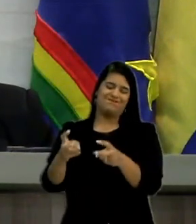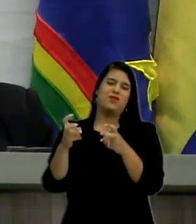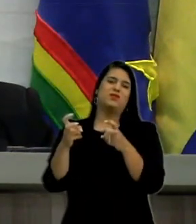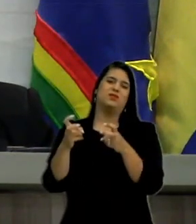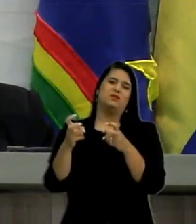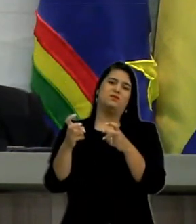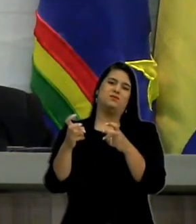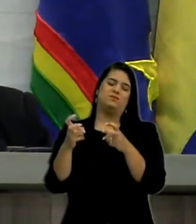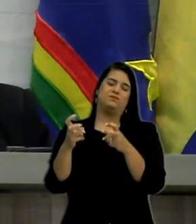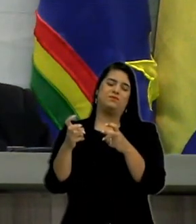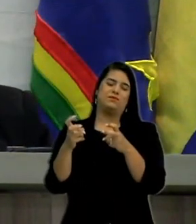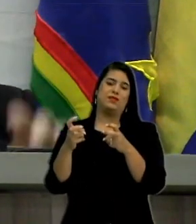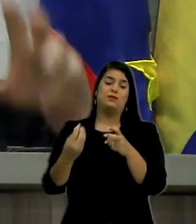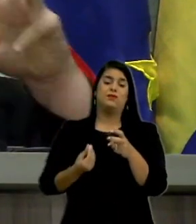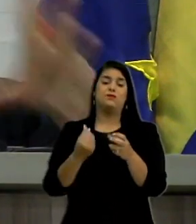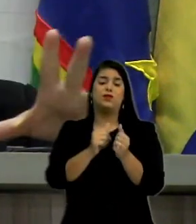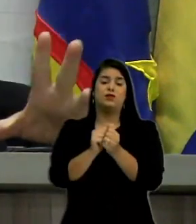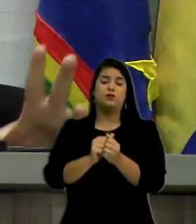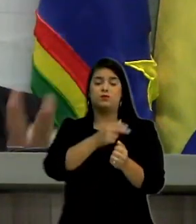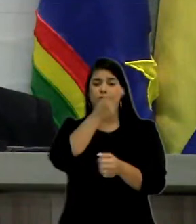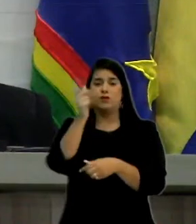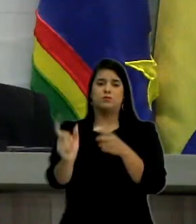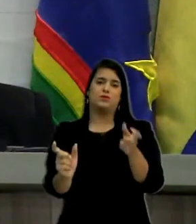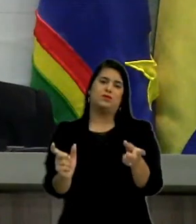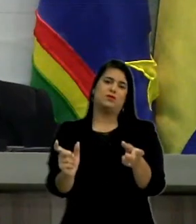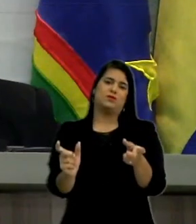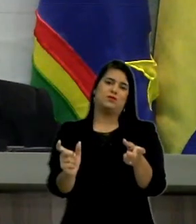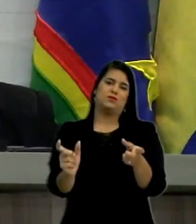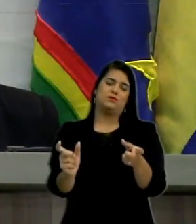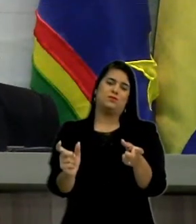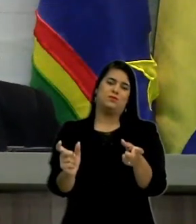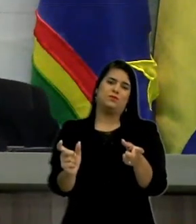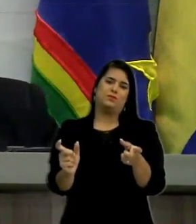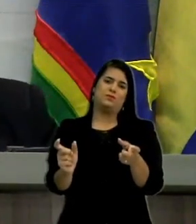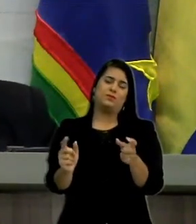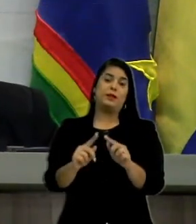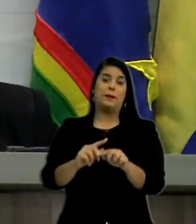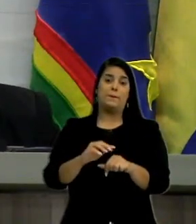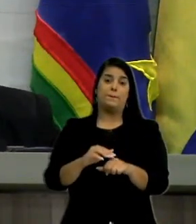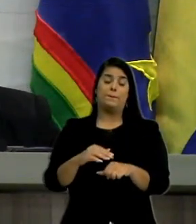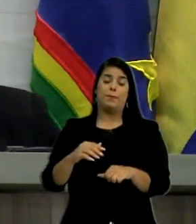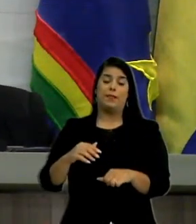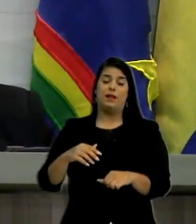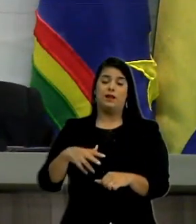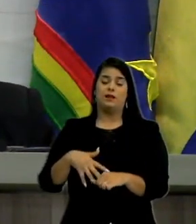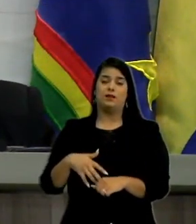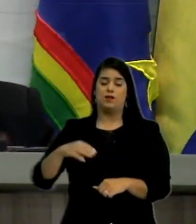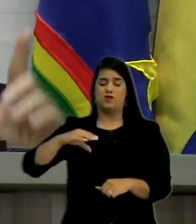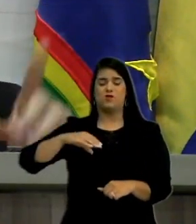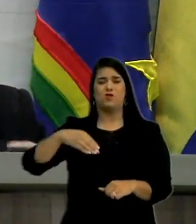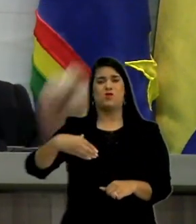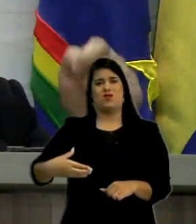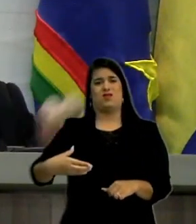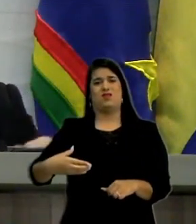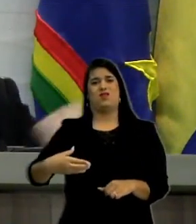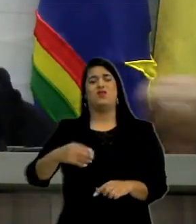ajudando. Porque eu costumo dizer que o que mais nos encoraja na vida pública a caminhar é Deus e as pessoas que estão